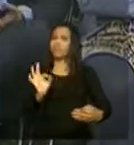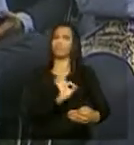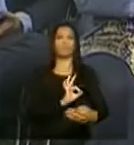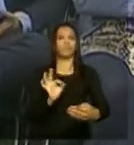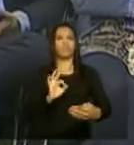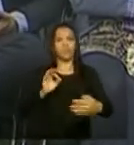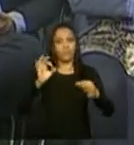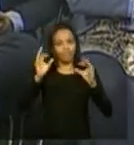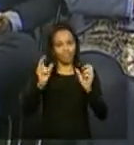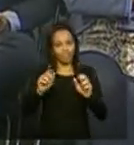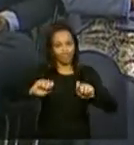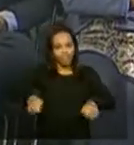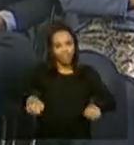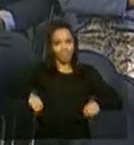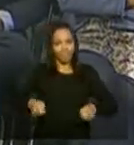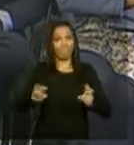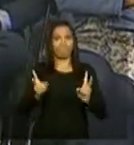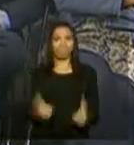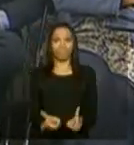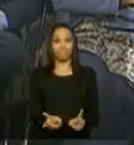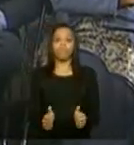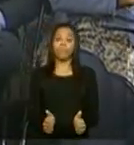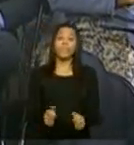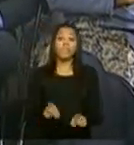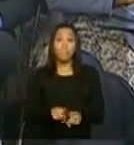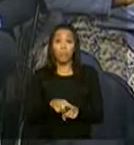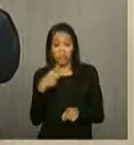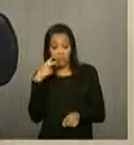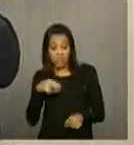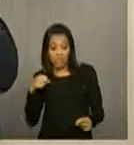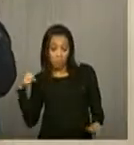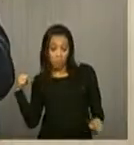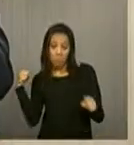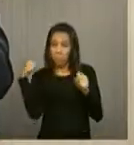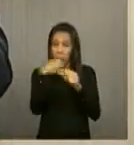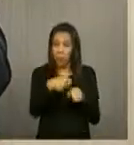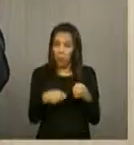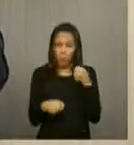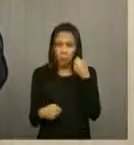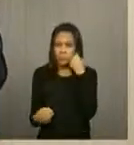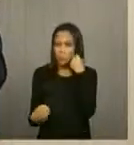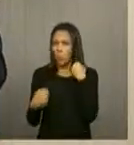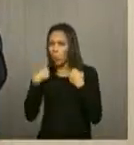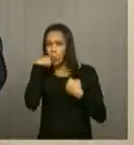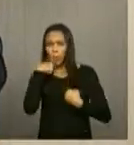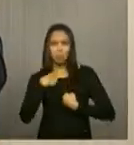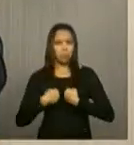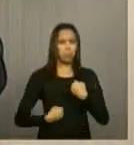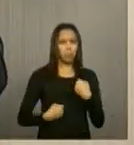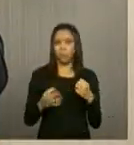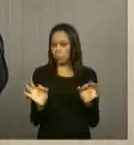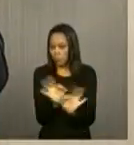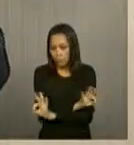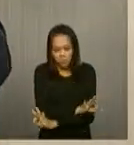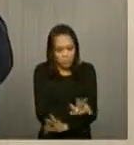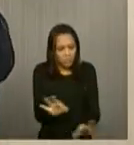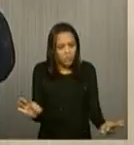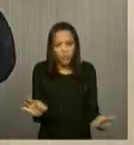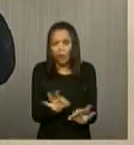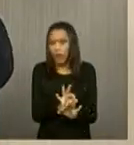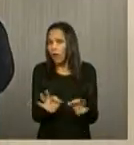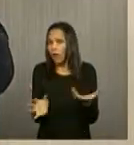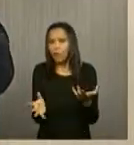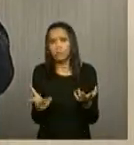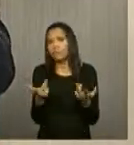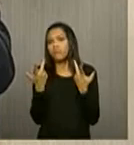que pudesse caracterizar uma morte violenta ou de causa externa foi encontrado durante o exame dos restos mortais a